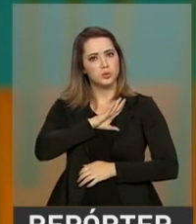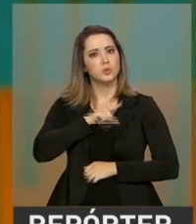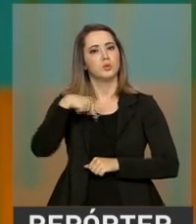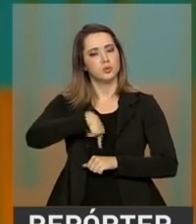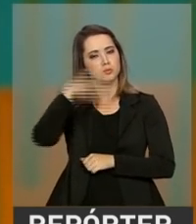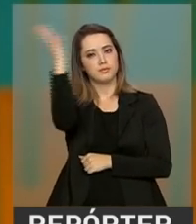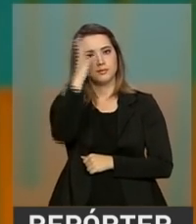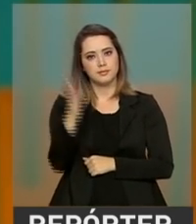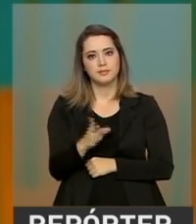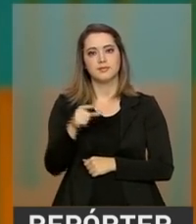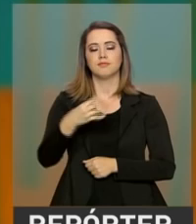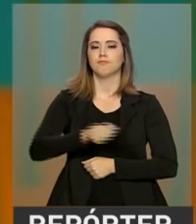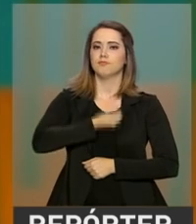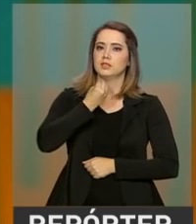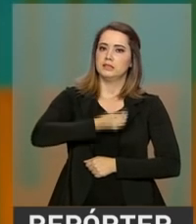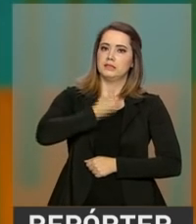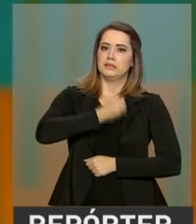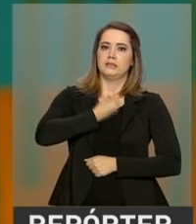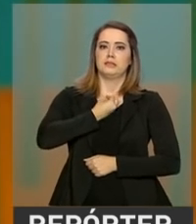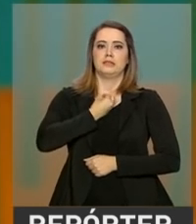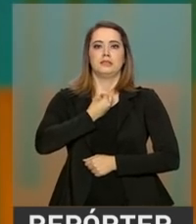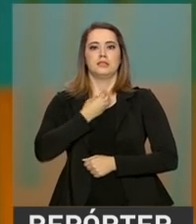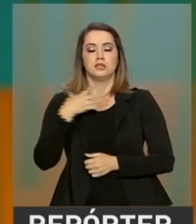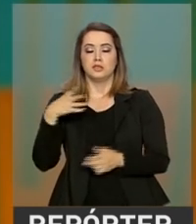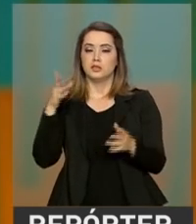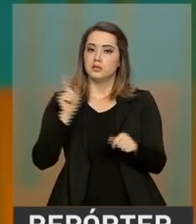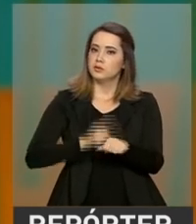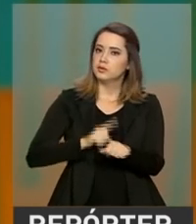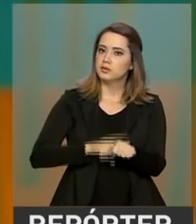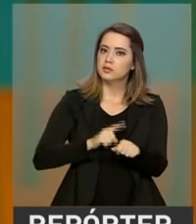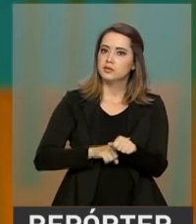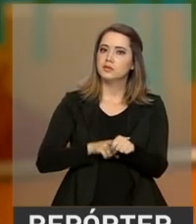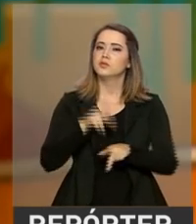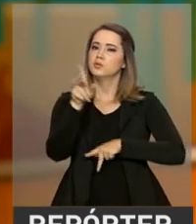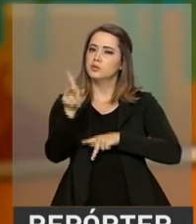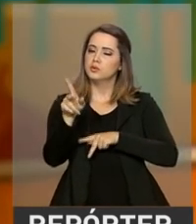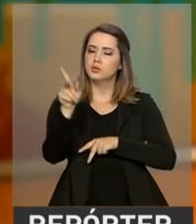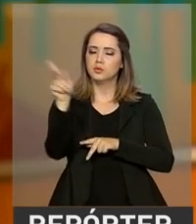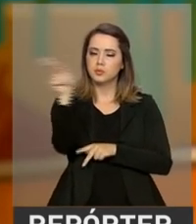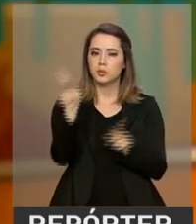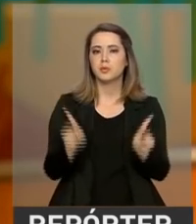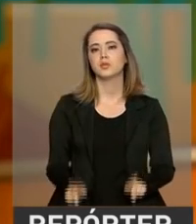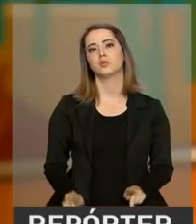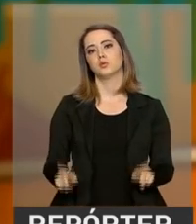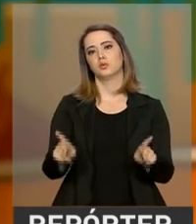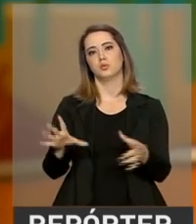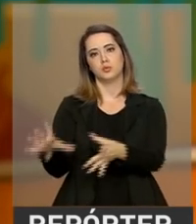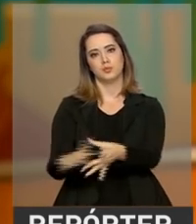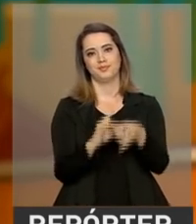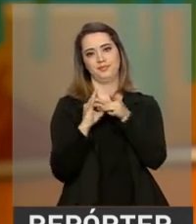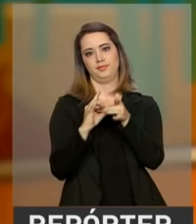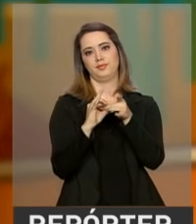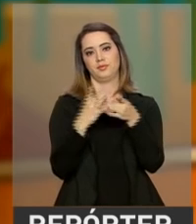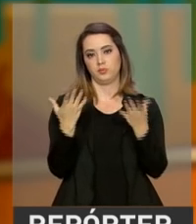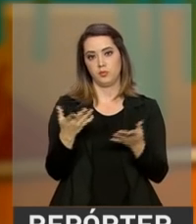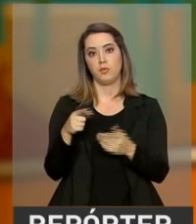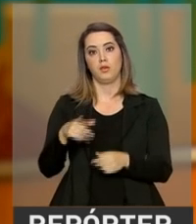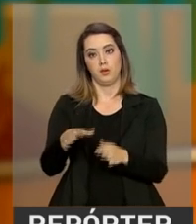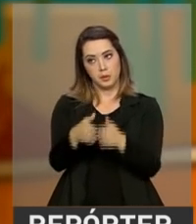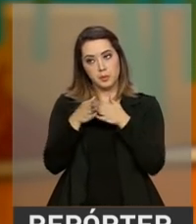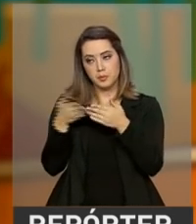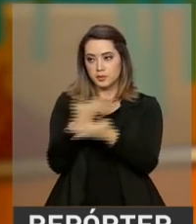brasileiro, que vive um momento de extensão, de pacificação, de reunificação. Portanto, eu peço a você que